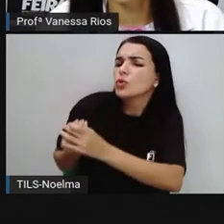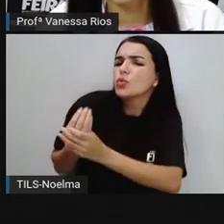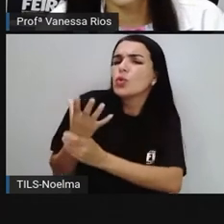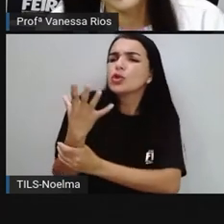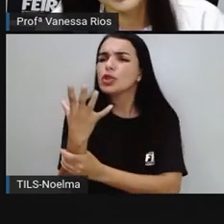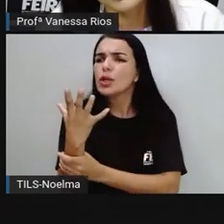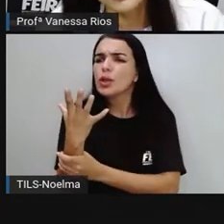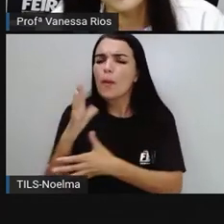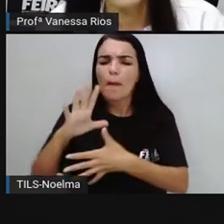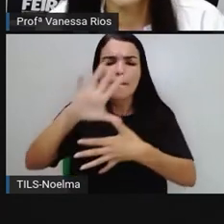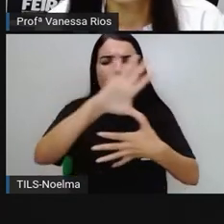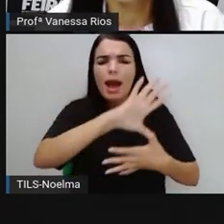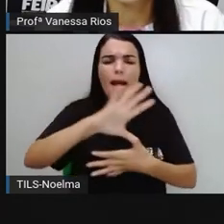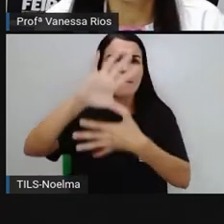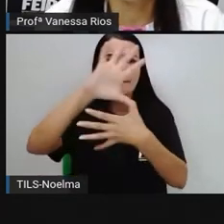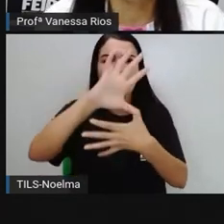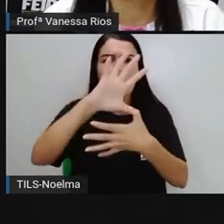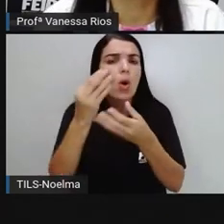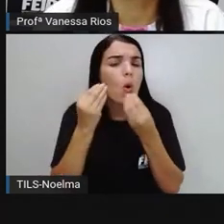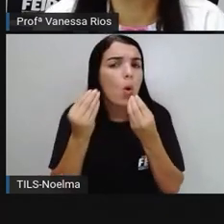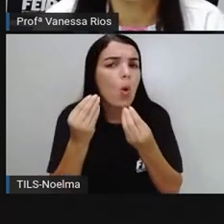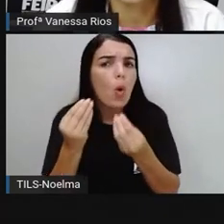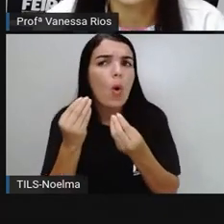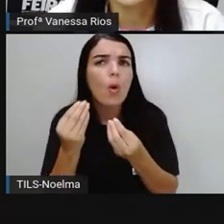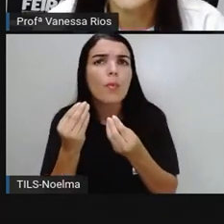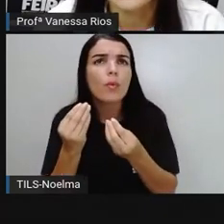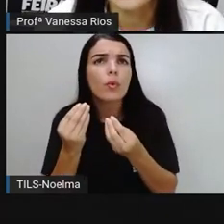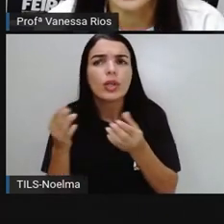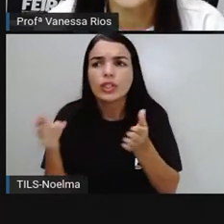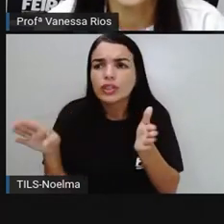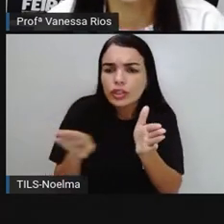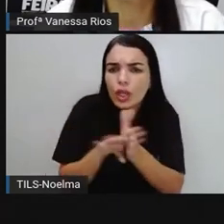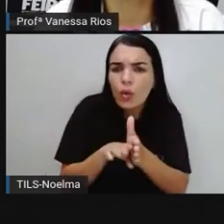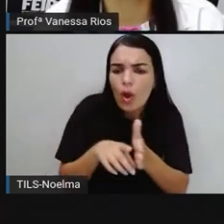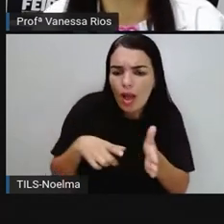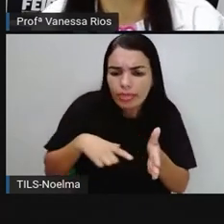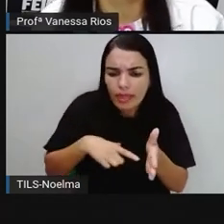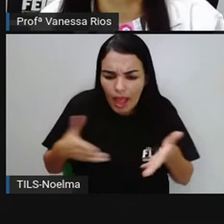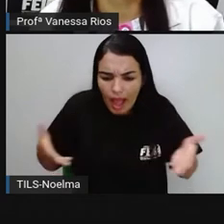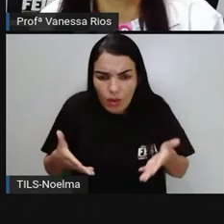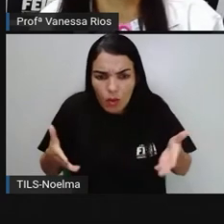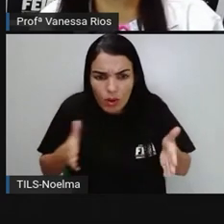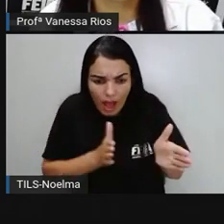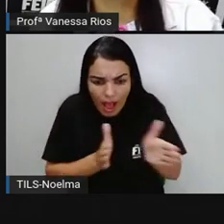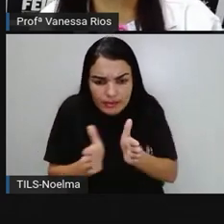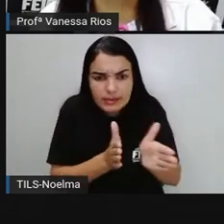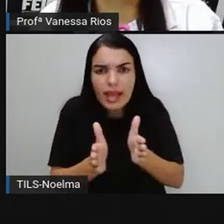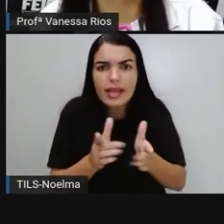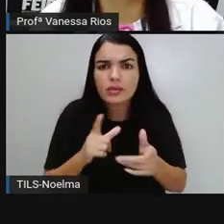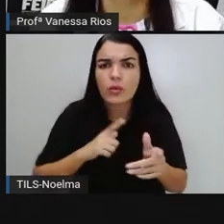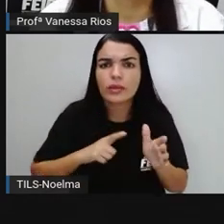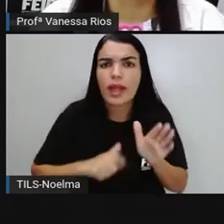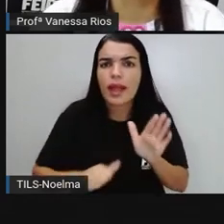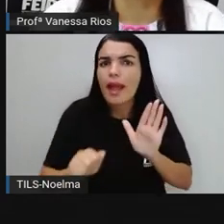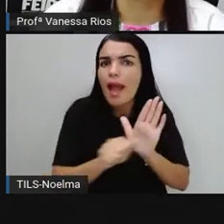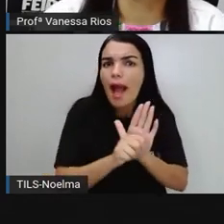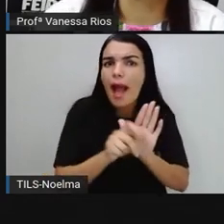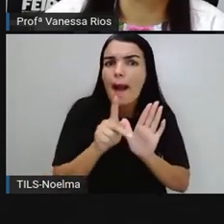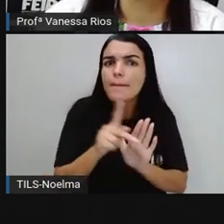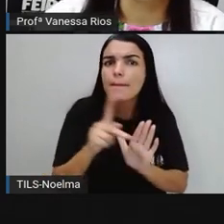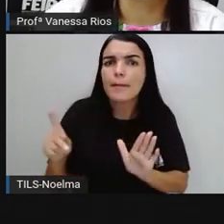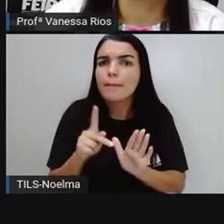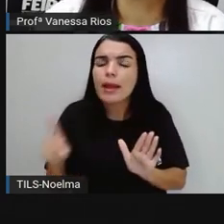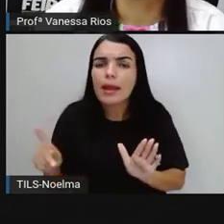foram construídos? Como eles chegaram aí ao acesso da gente através de aplicativos, através